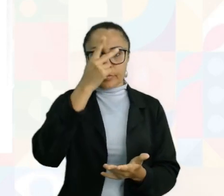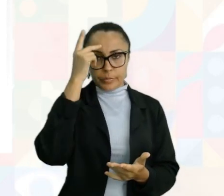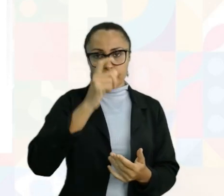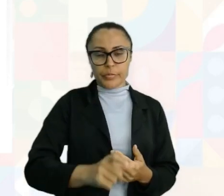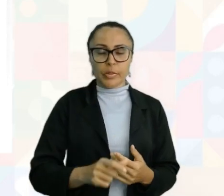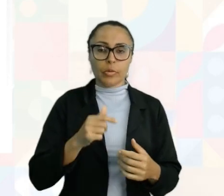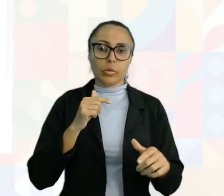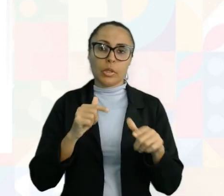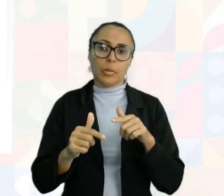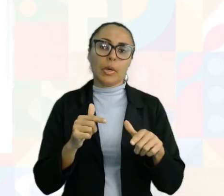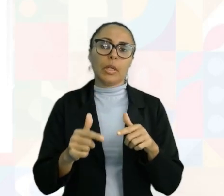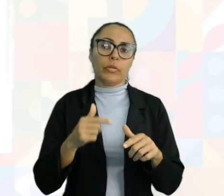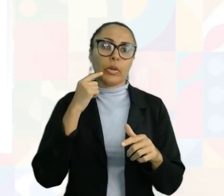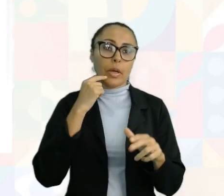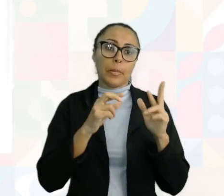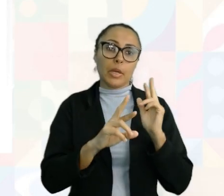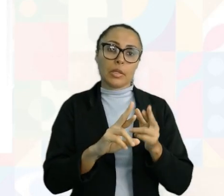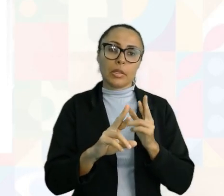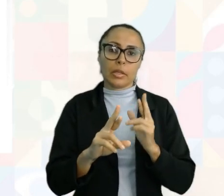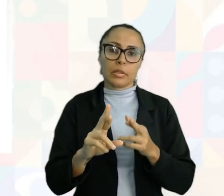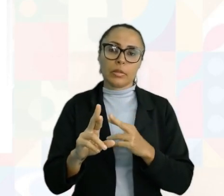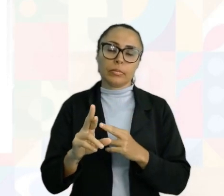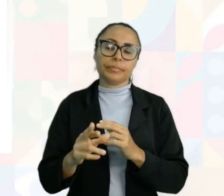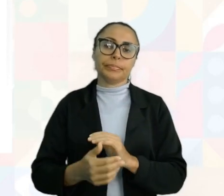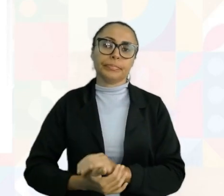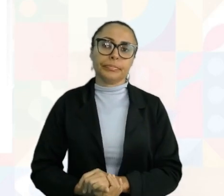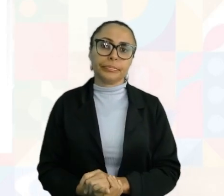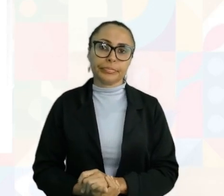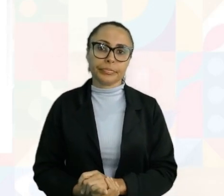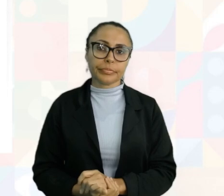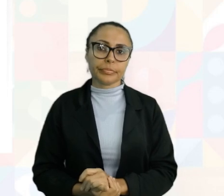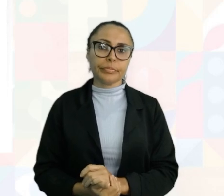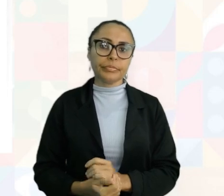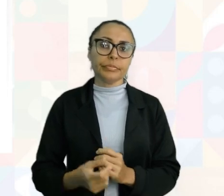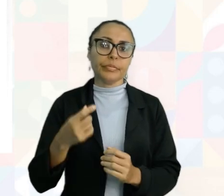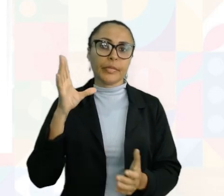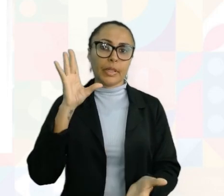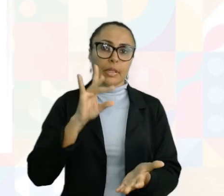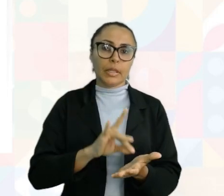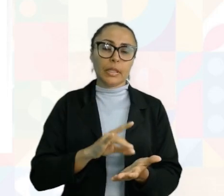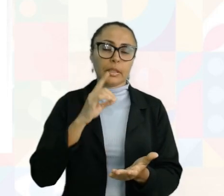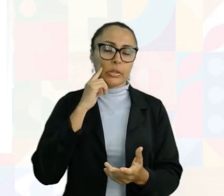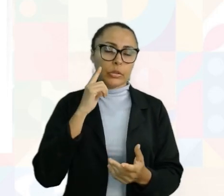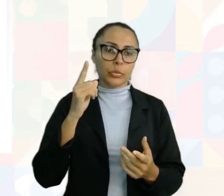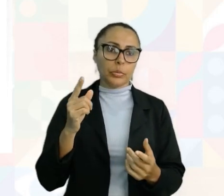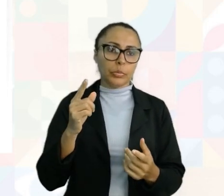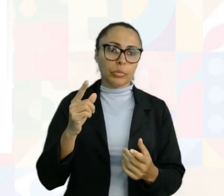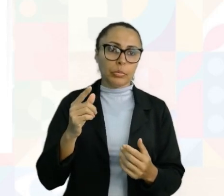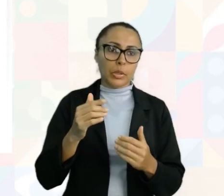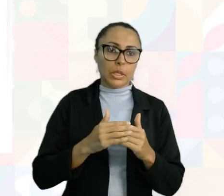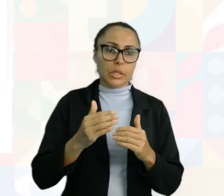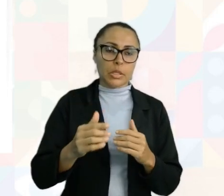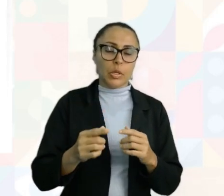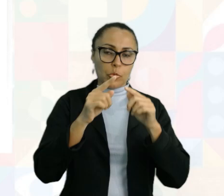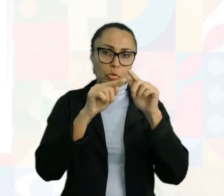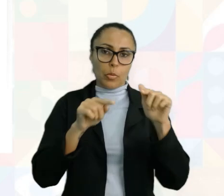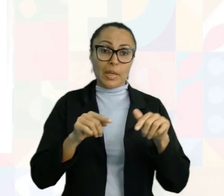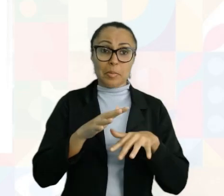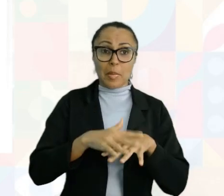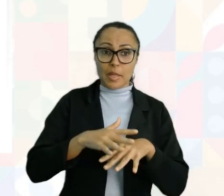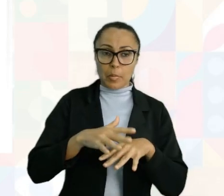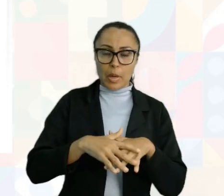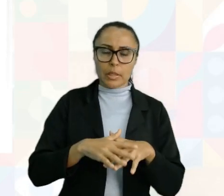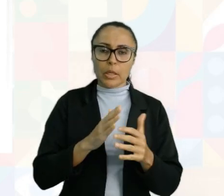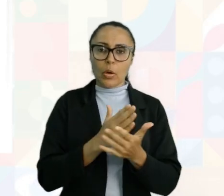trabalhar formas de representar a realidade através de princípios geométricos, princípios matemáticos. Então, a gente tem